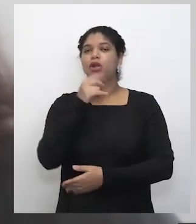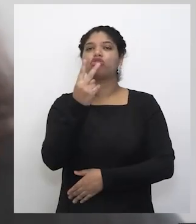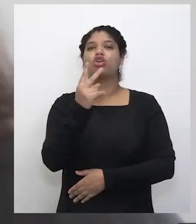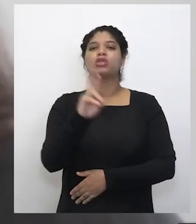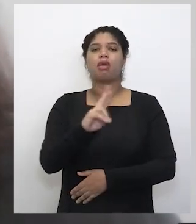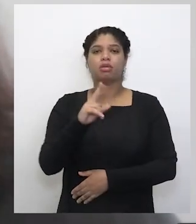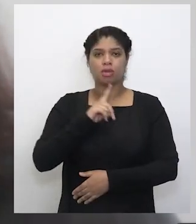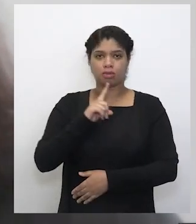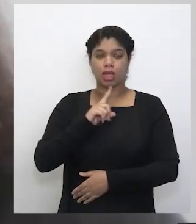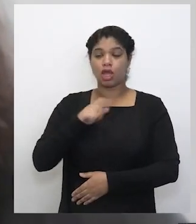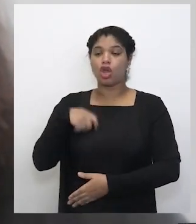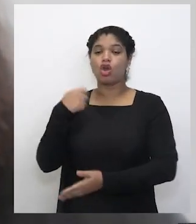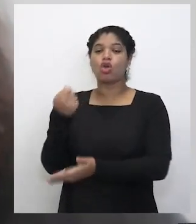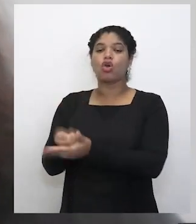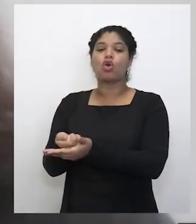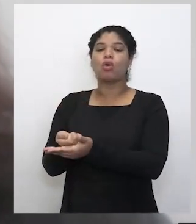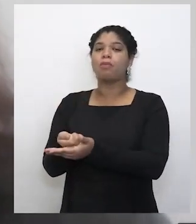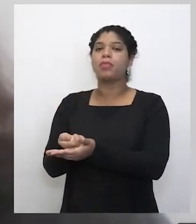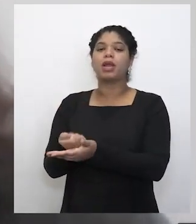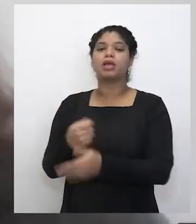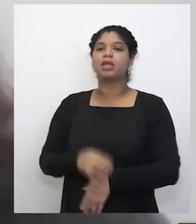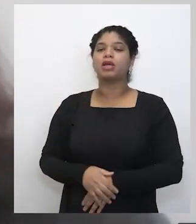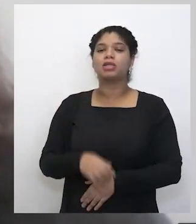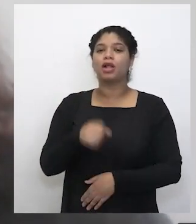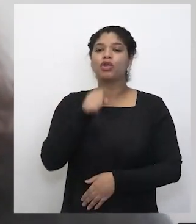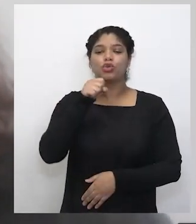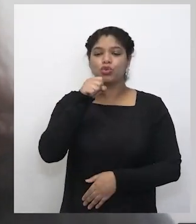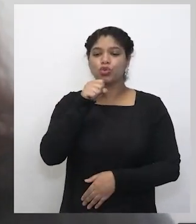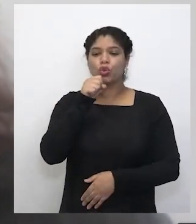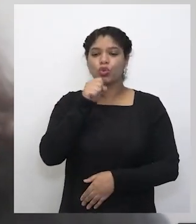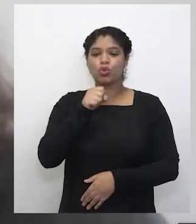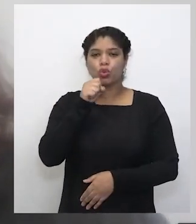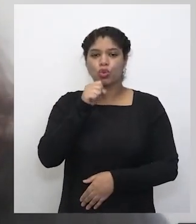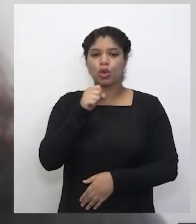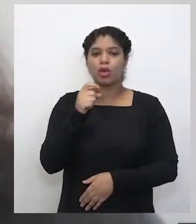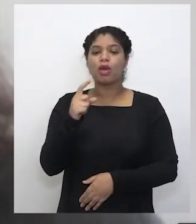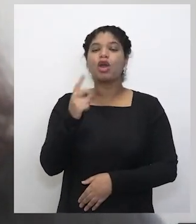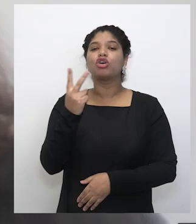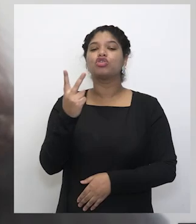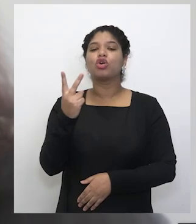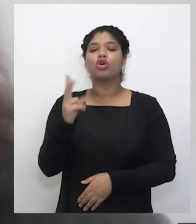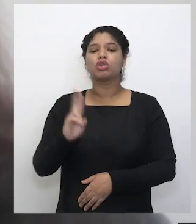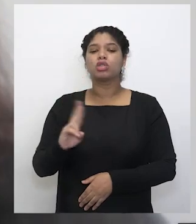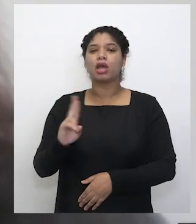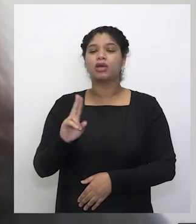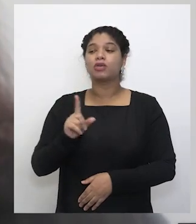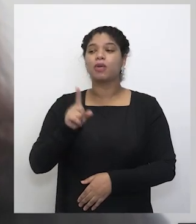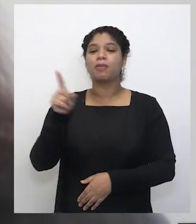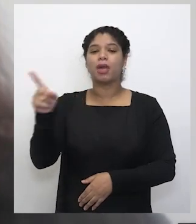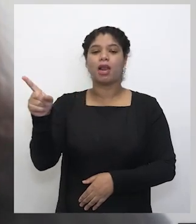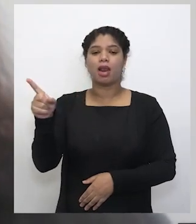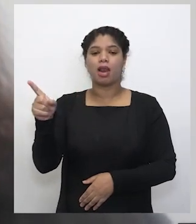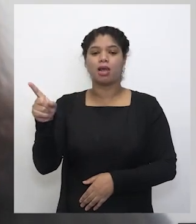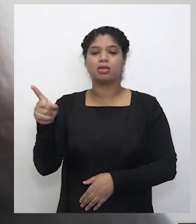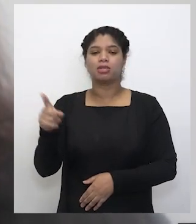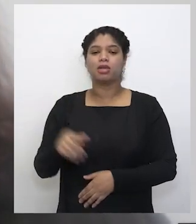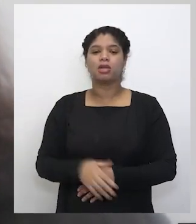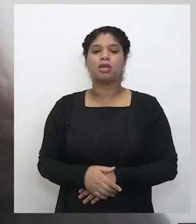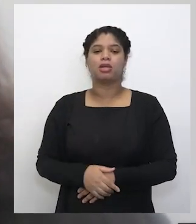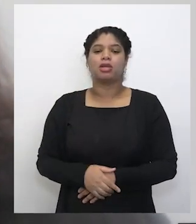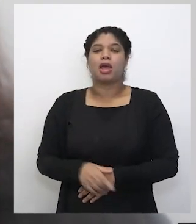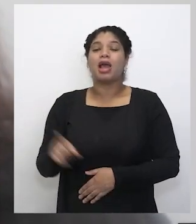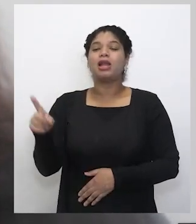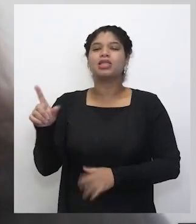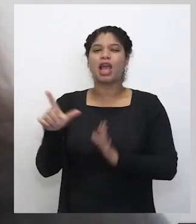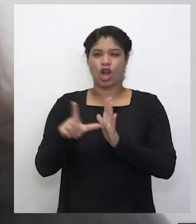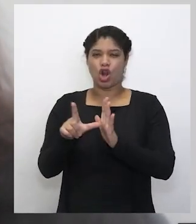comprei um geladinho que custava R$1, a mamãe deu R$2 para ir no bazar